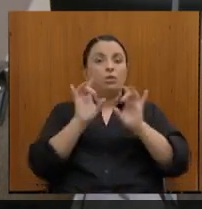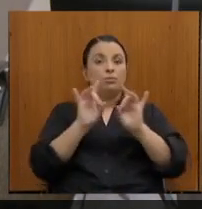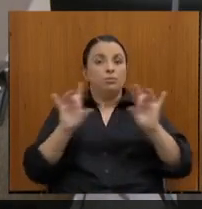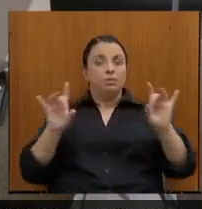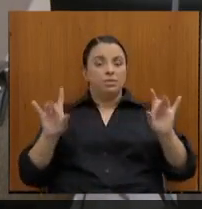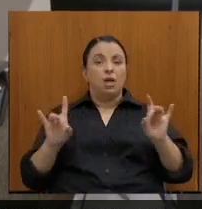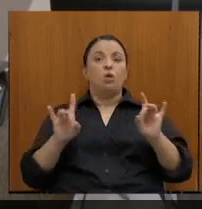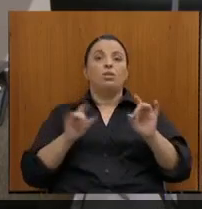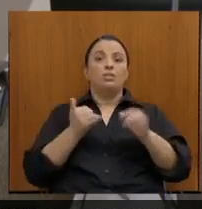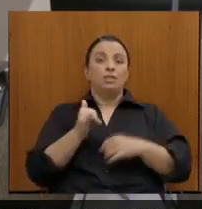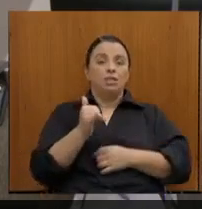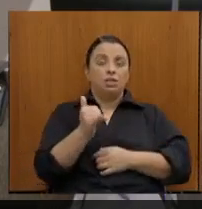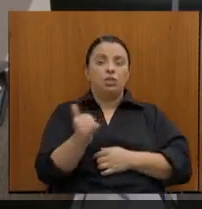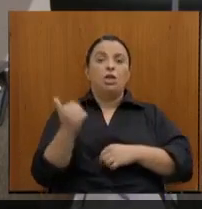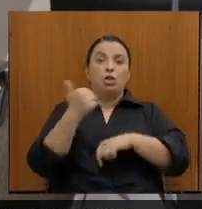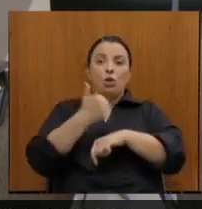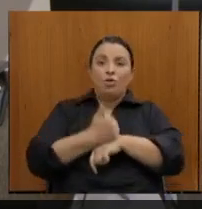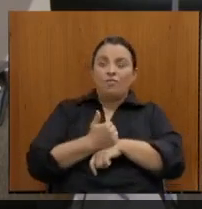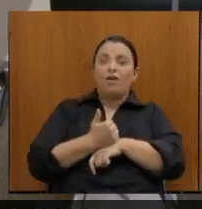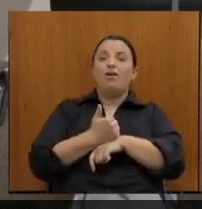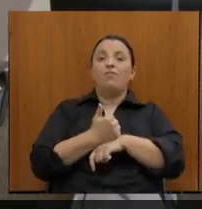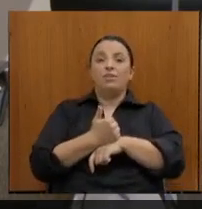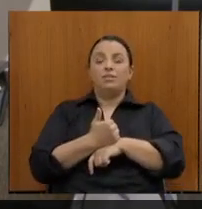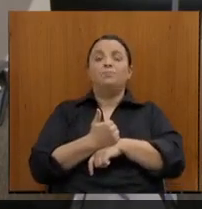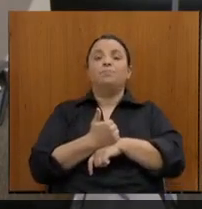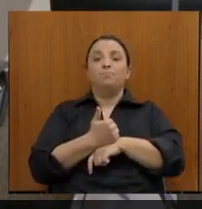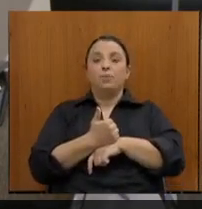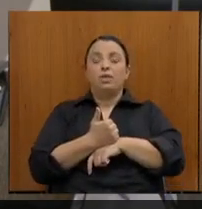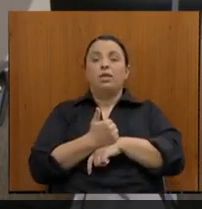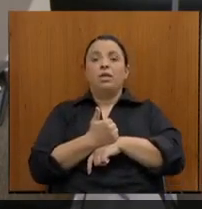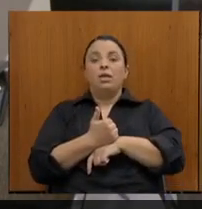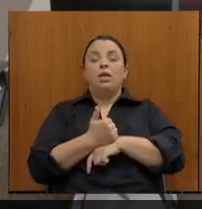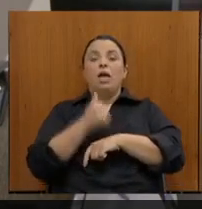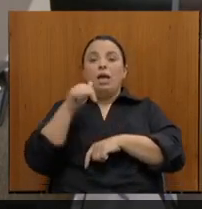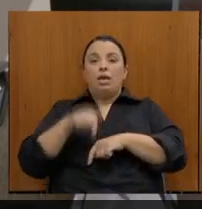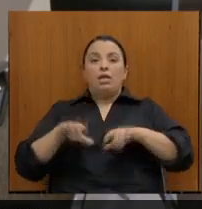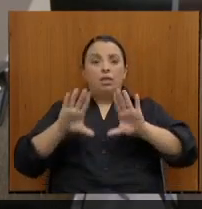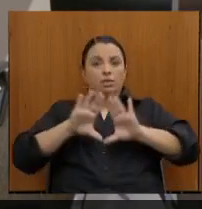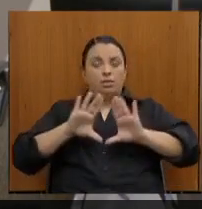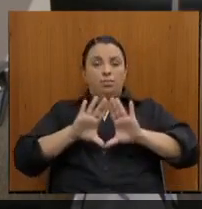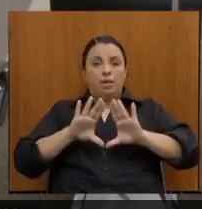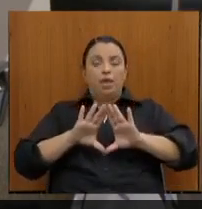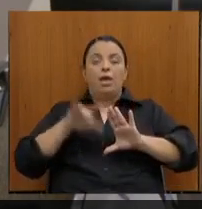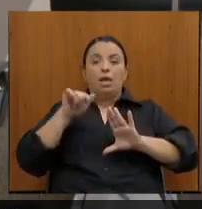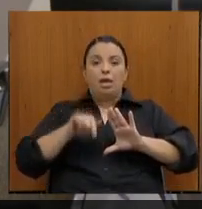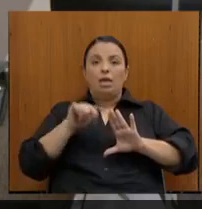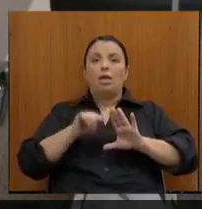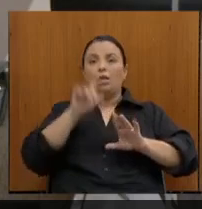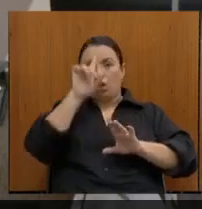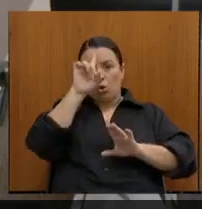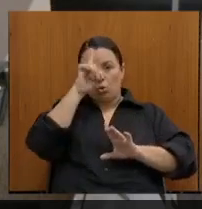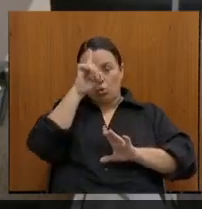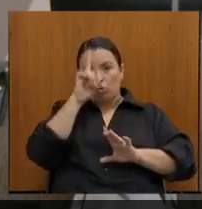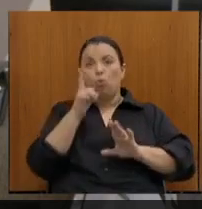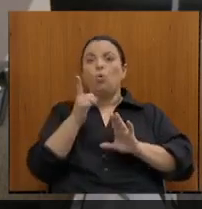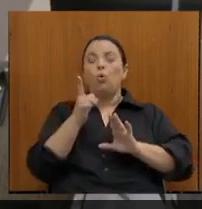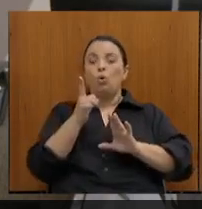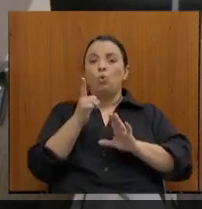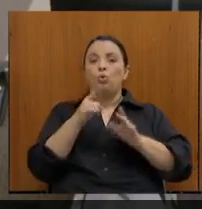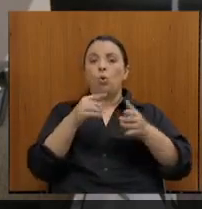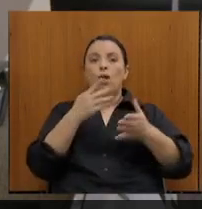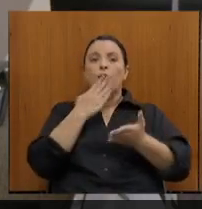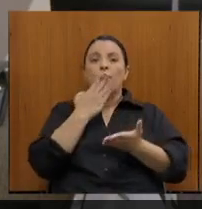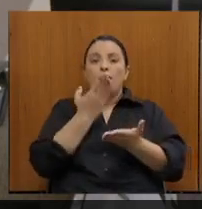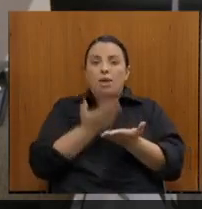e dos recursos hídricos da Assembleia Legislativa de Minas Gerais e com o autor do requerimento que deu origem a este debate